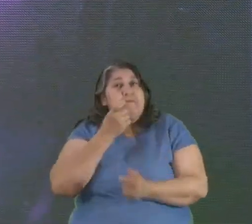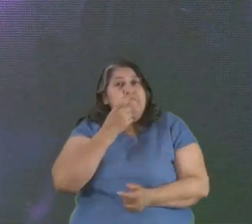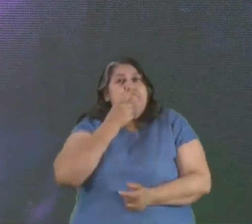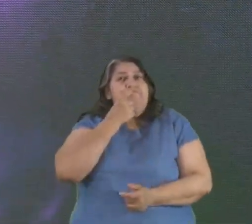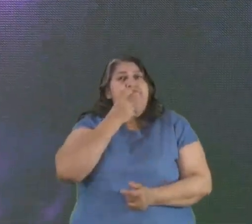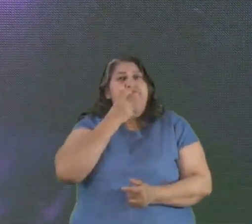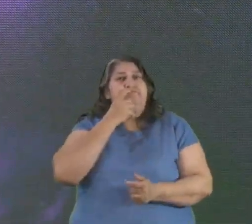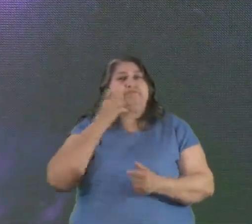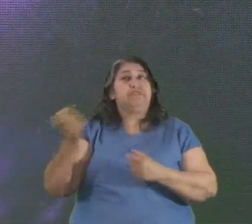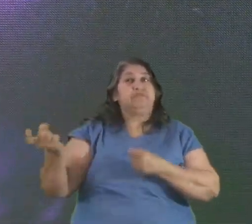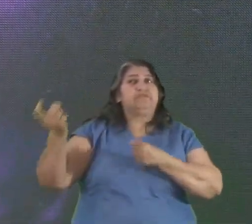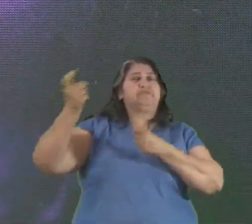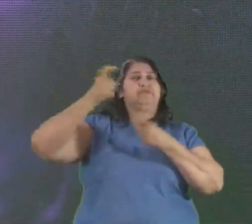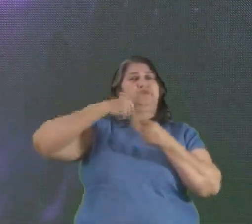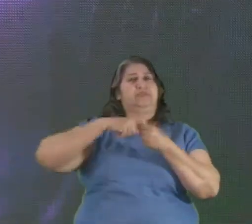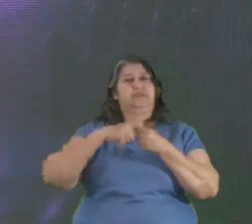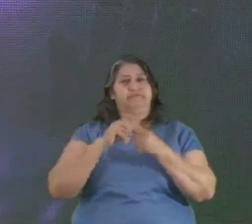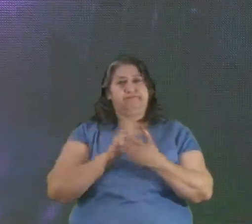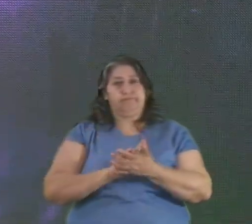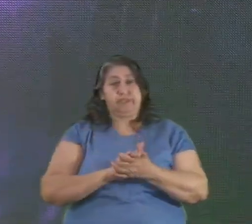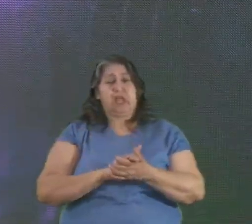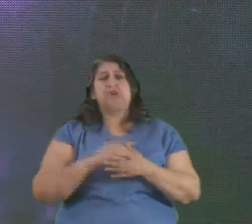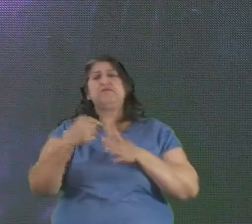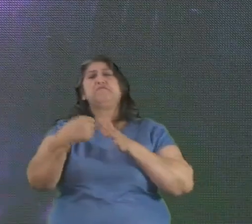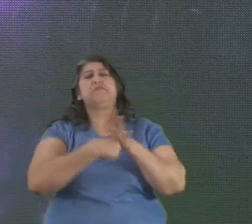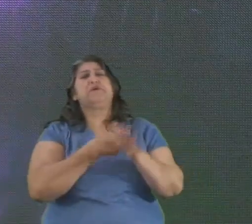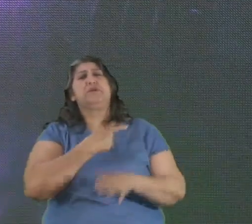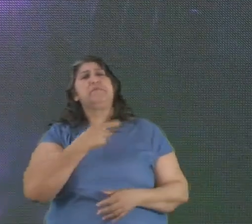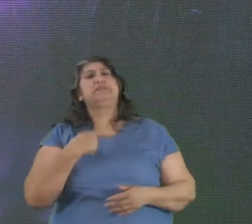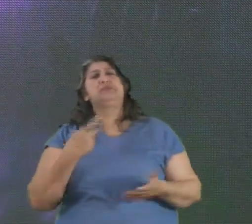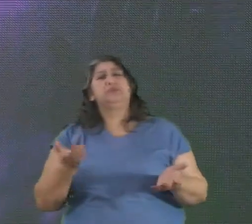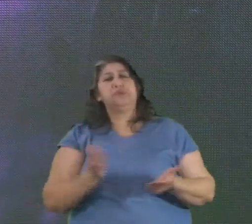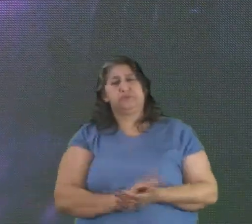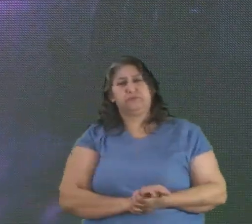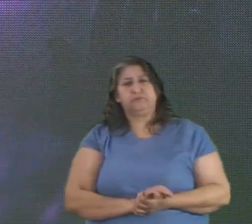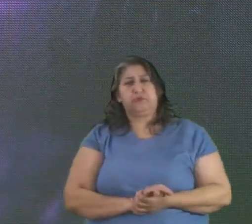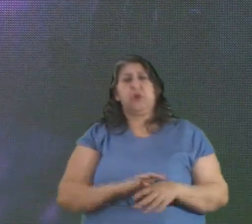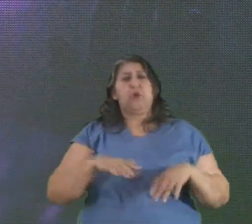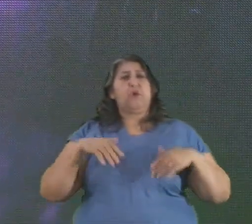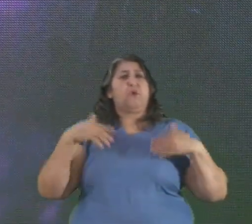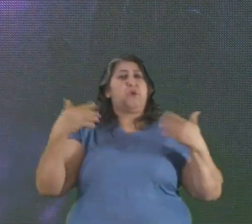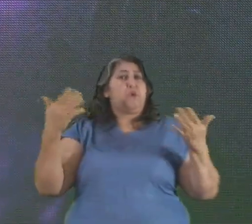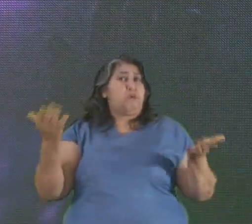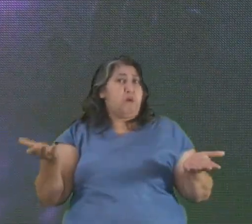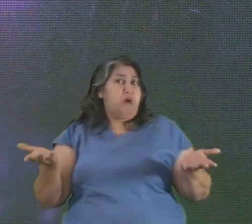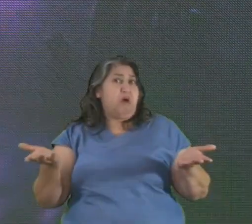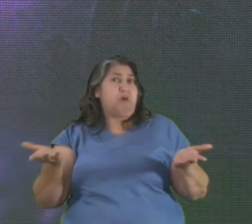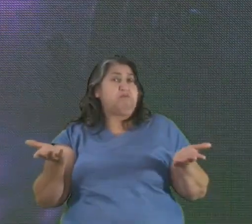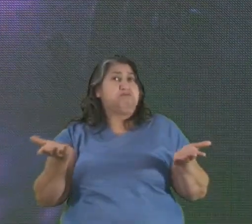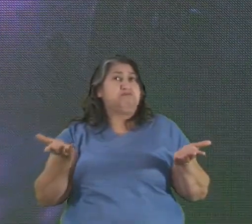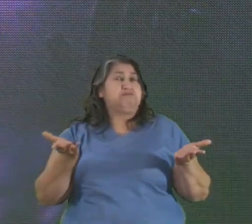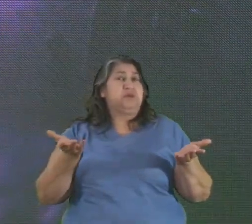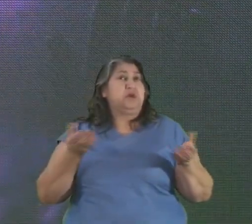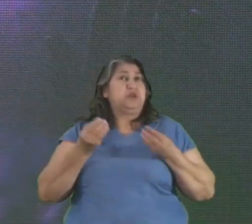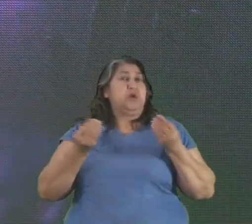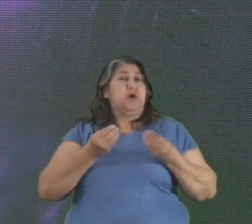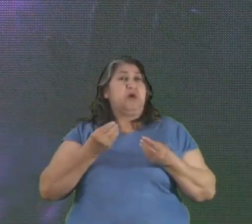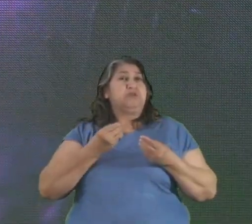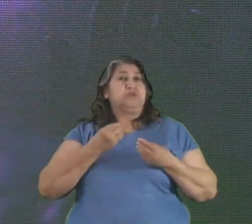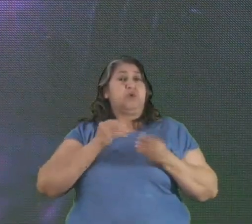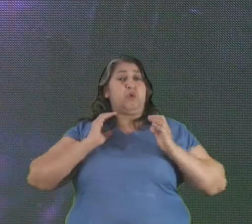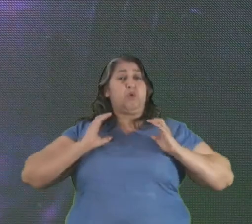Jesus está voltando. E aí você me pergunta, pastor, qual deve ser a nossa